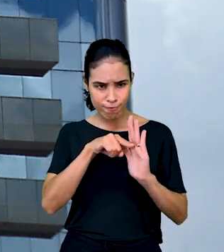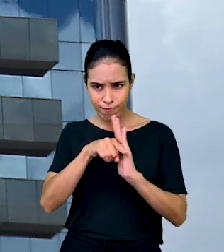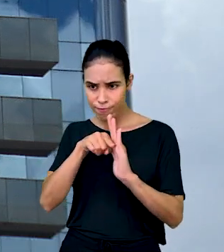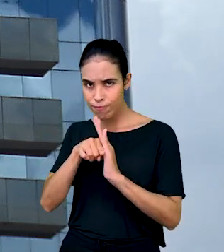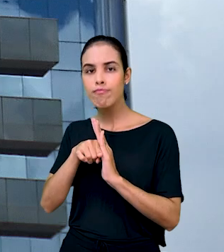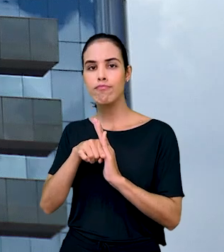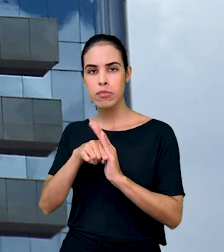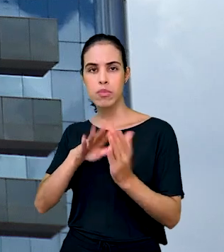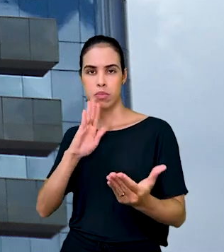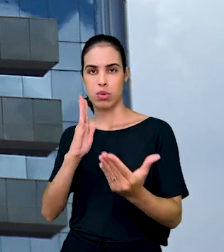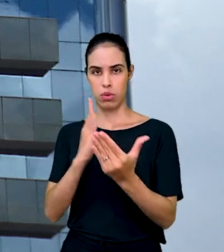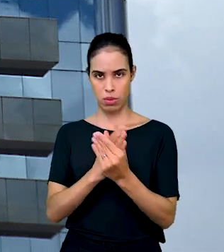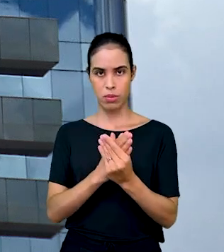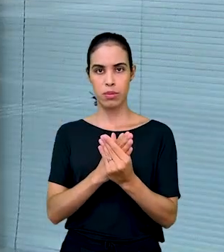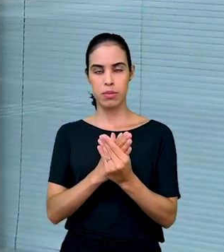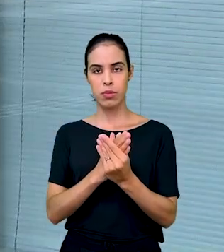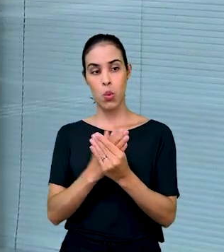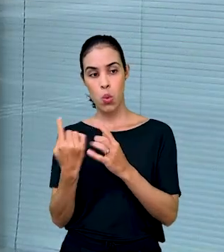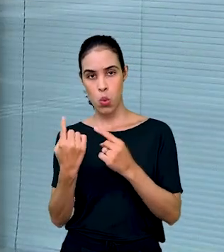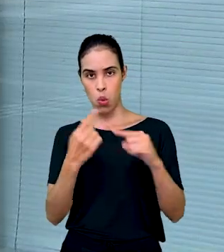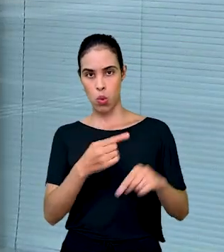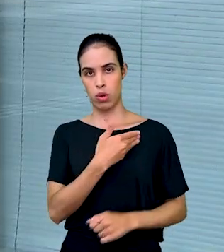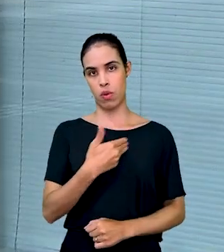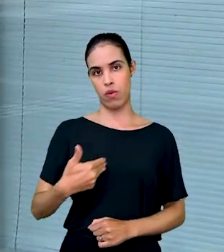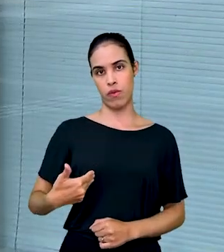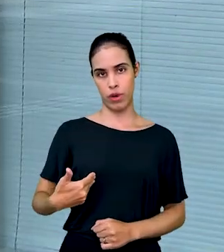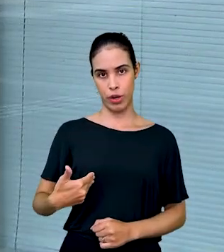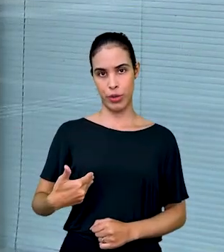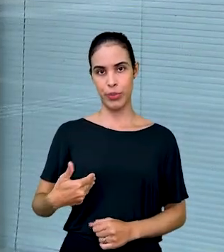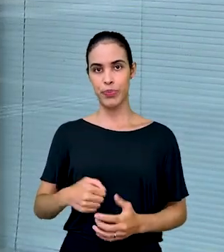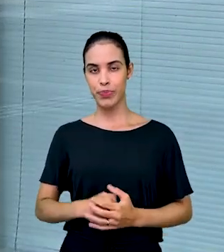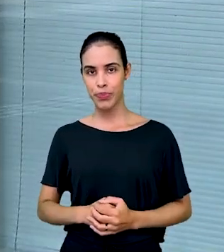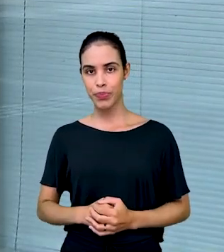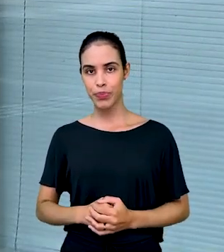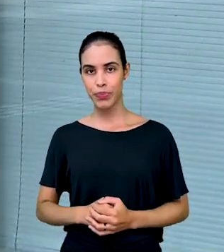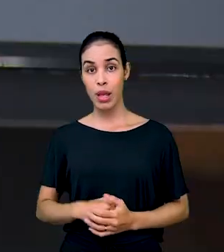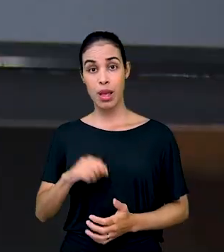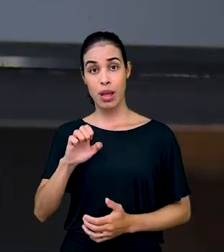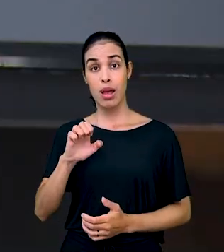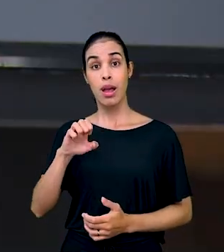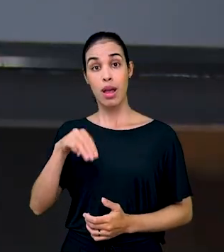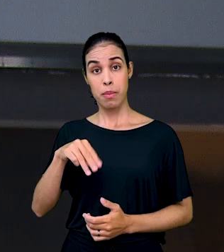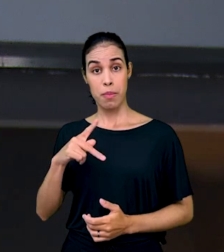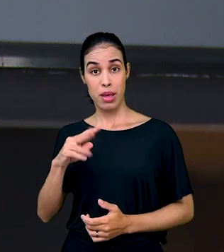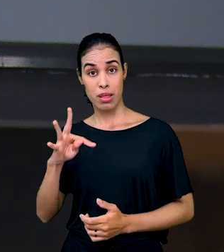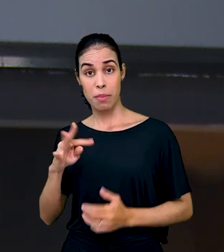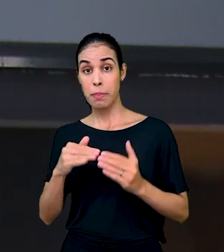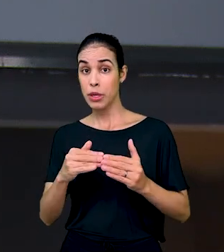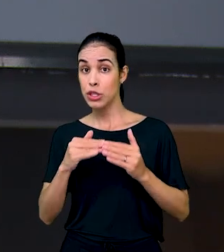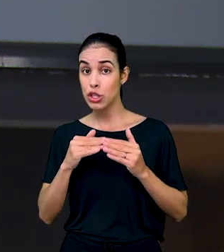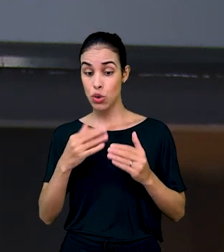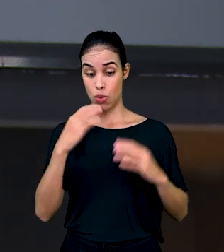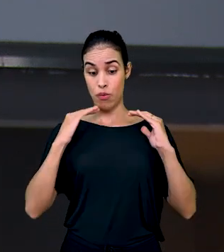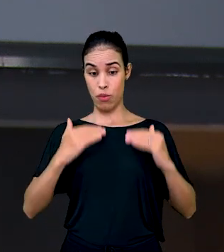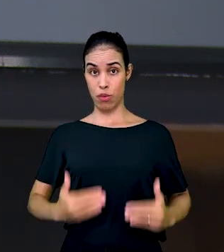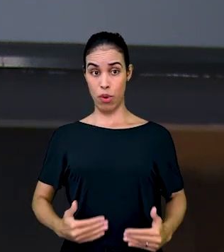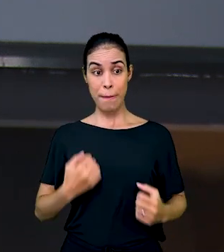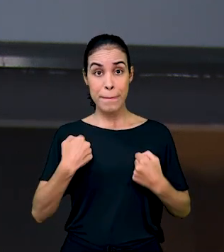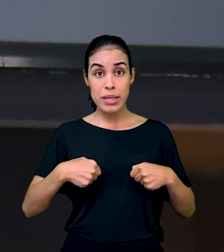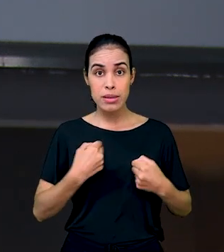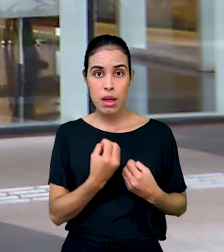Trabalho, então, ajuizou uma ação civil pública contra o governo do estado. O MPT pediu que os coletes